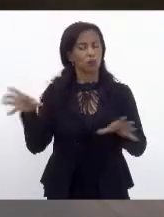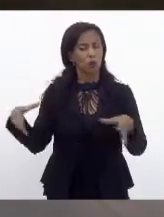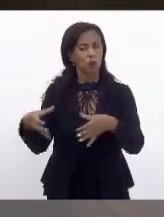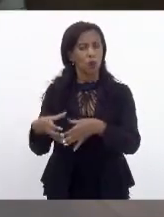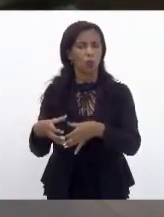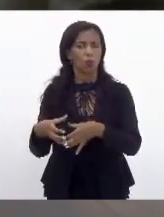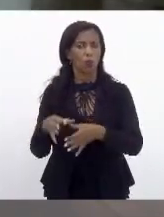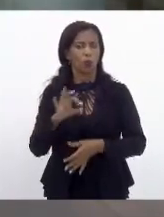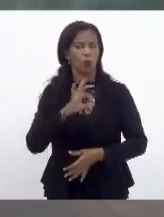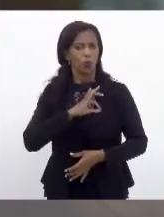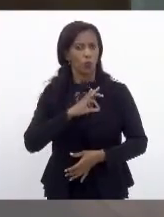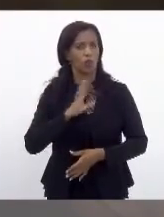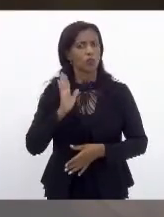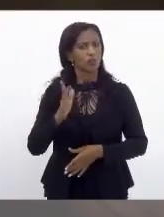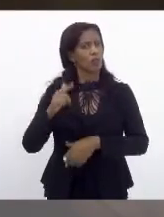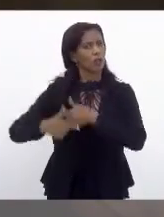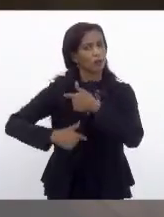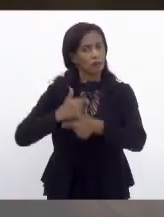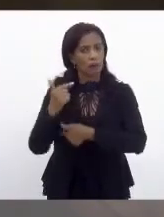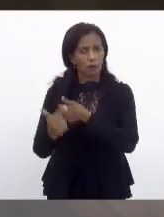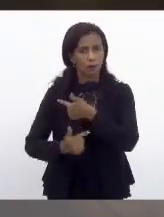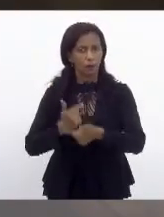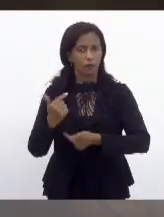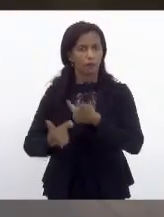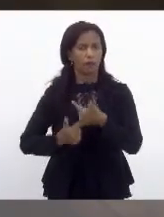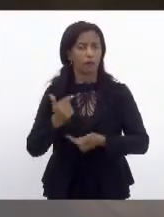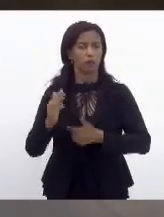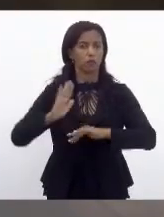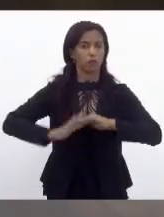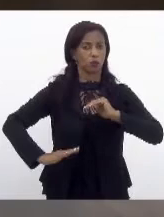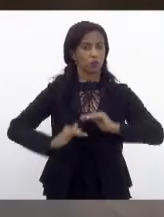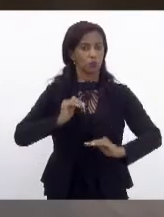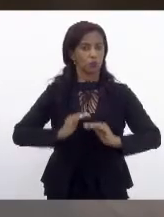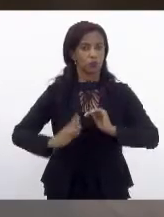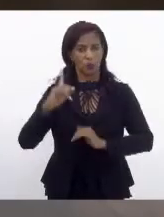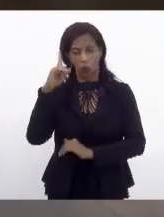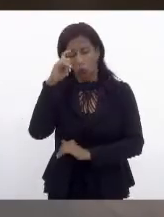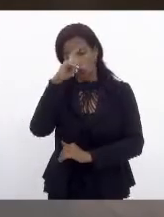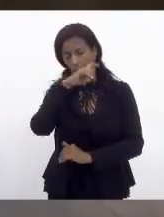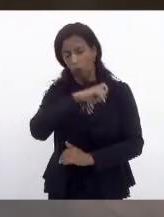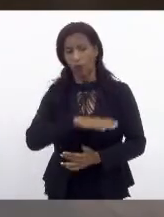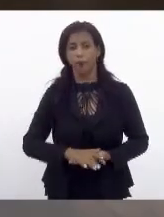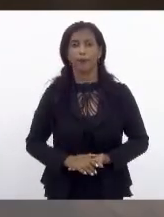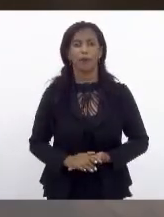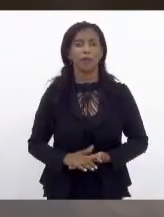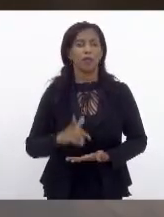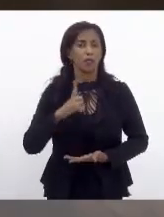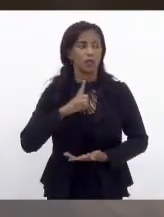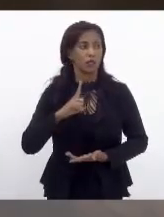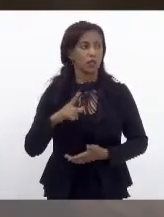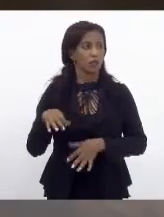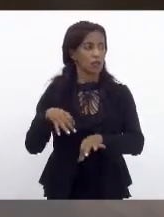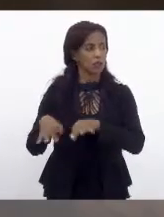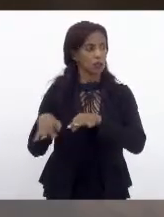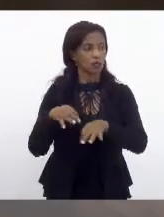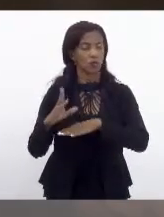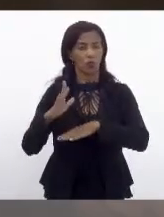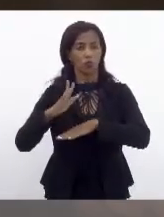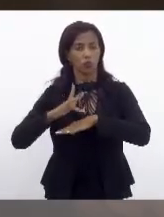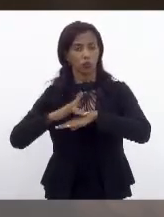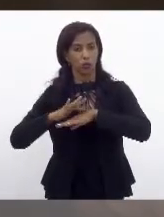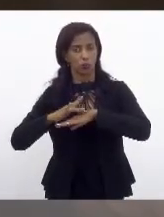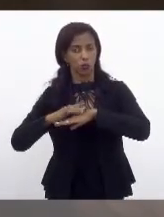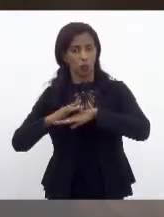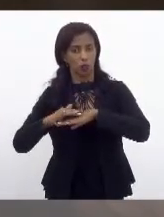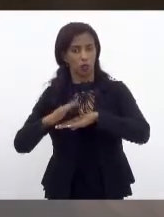agentes que já atuam no cotidiano, numa profissão precarizada e que causam essas condições de adoecimento para